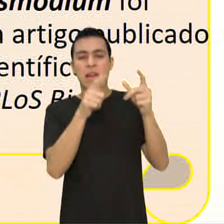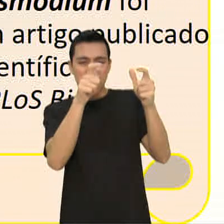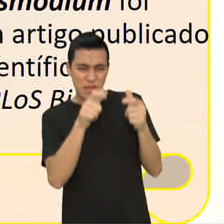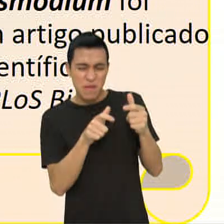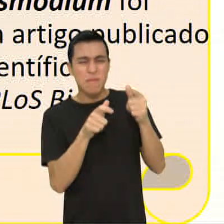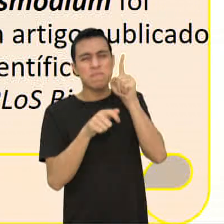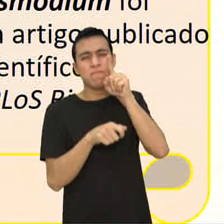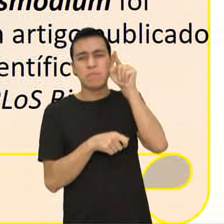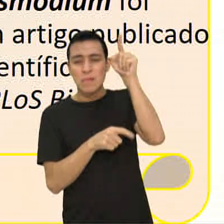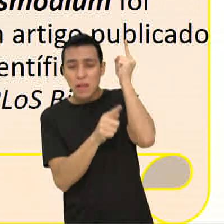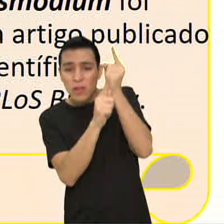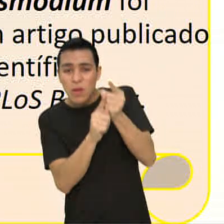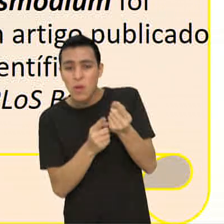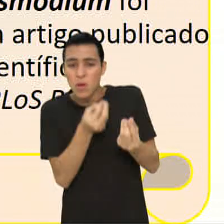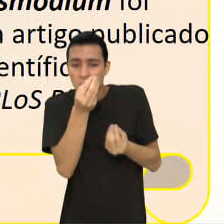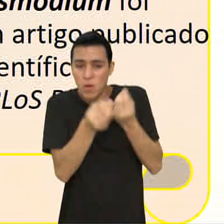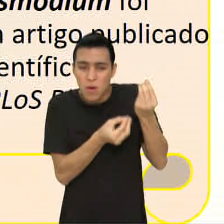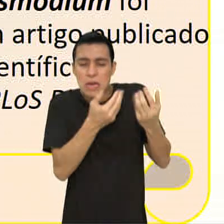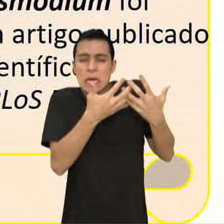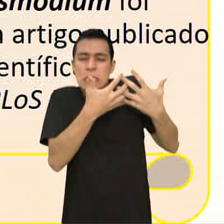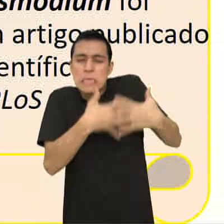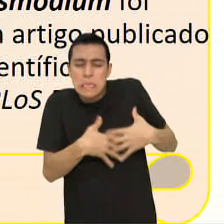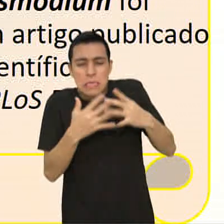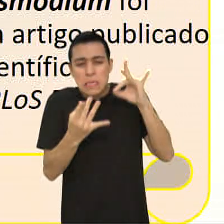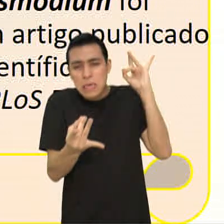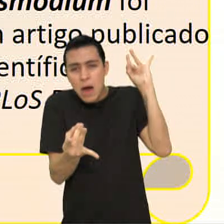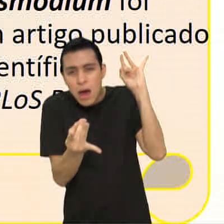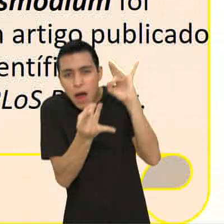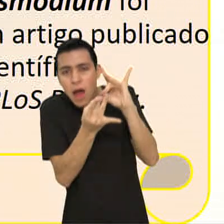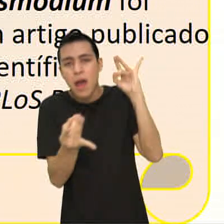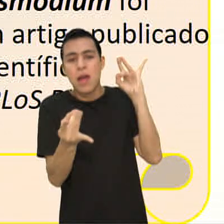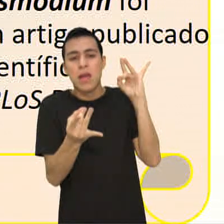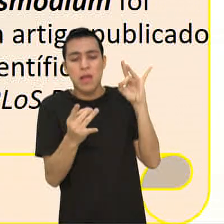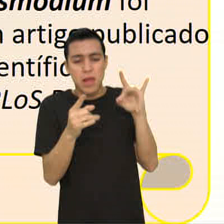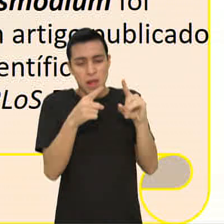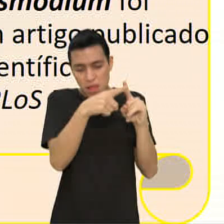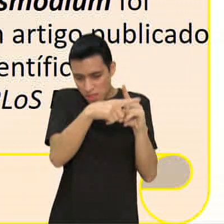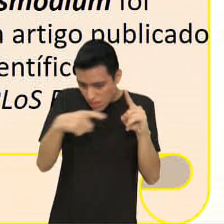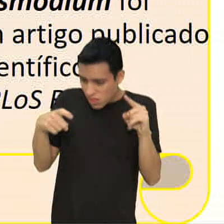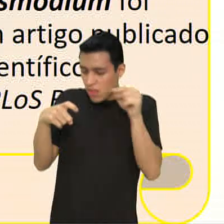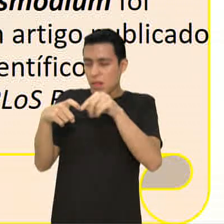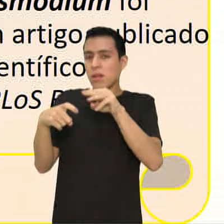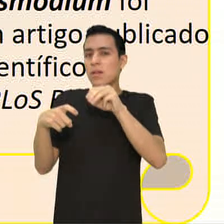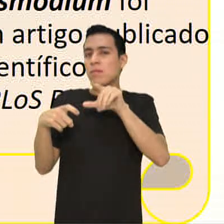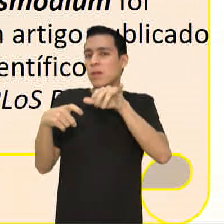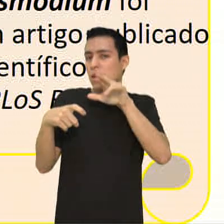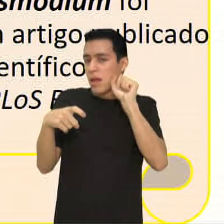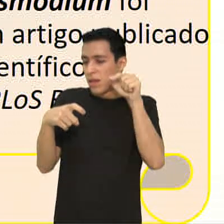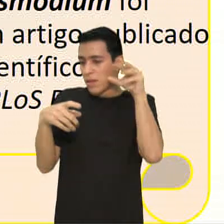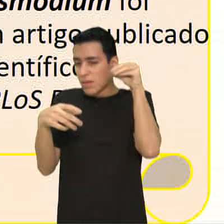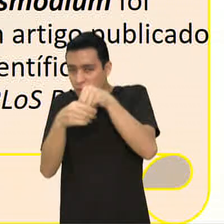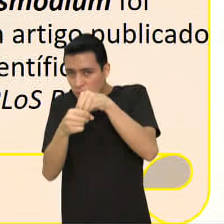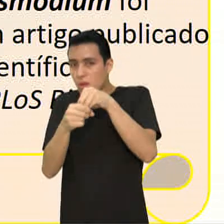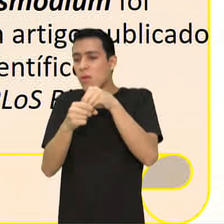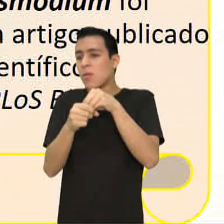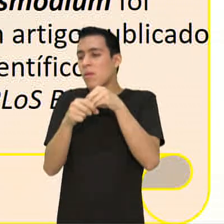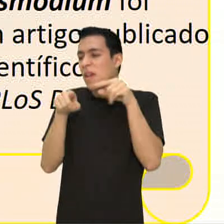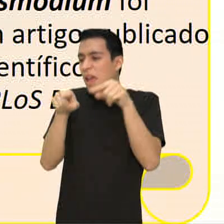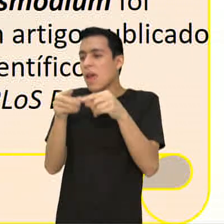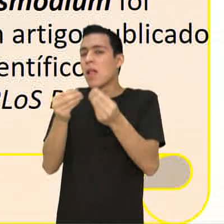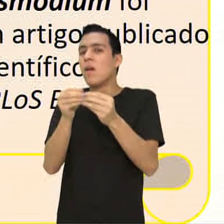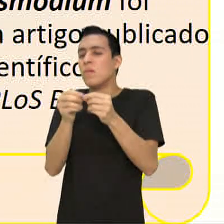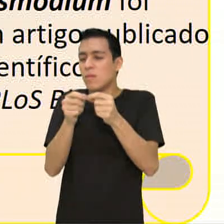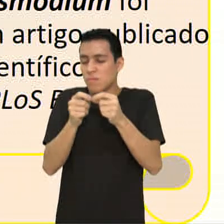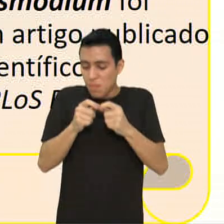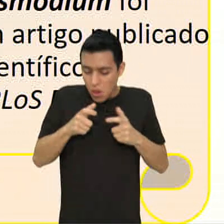Unidos, descobriram mecanismos específicos desencadeados em uma organela do parasita da malária, que é crucial para a sua